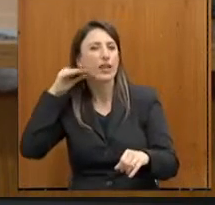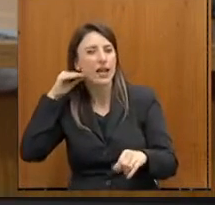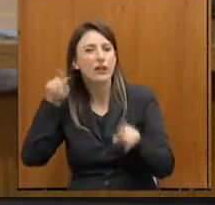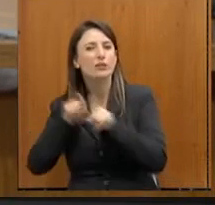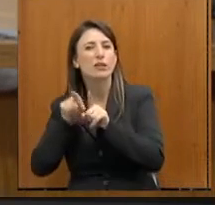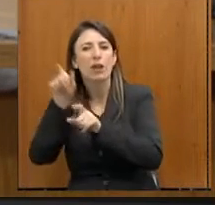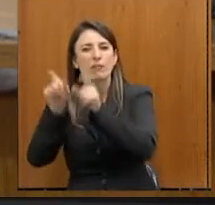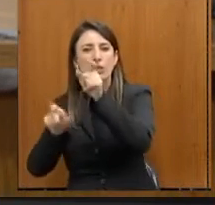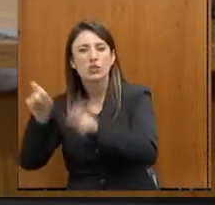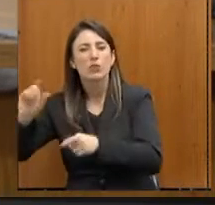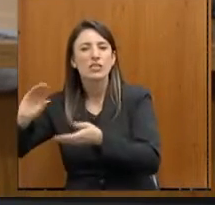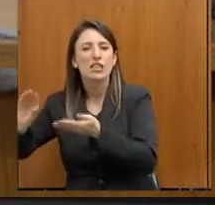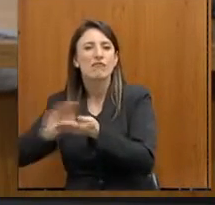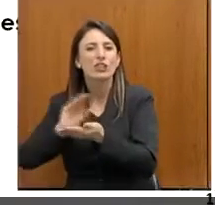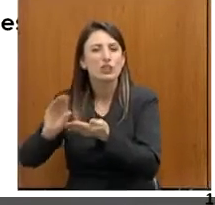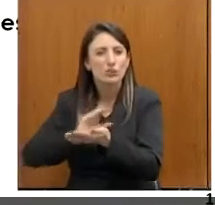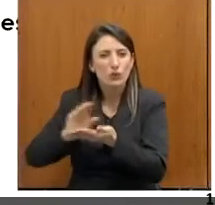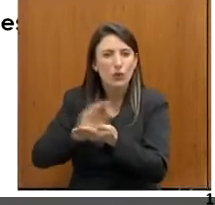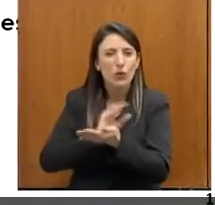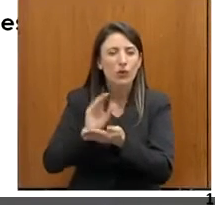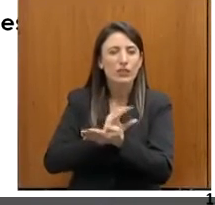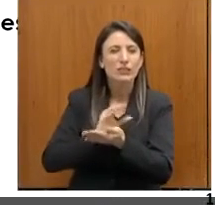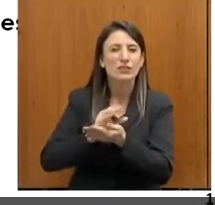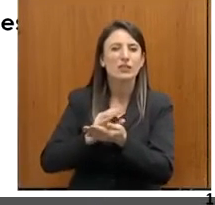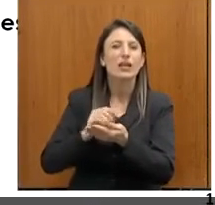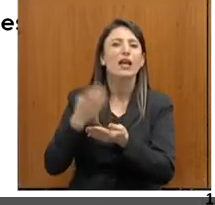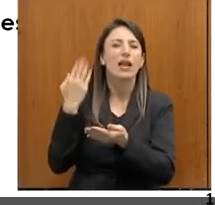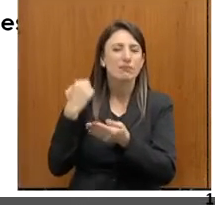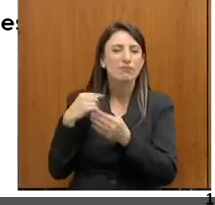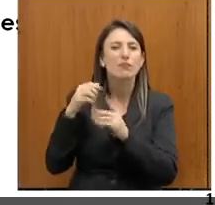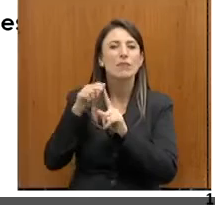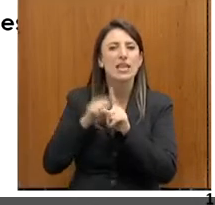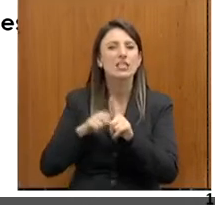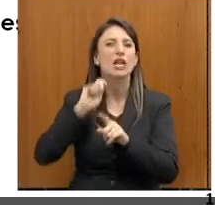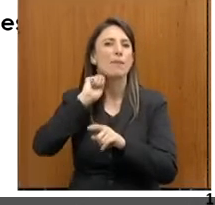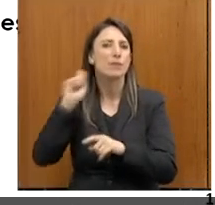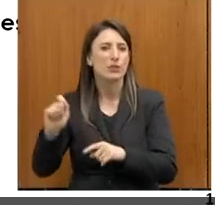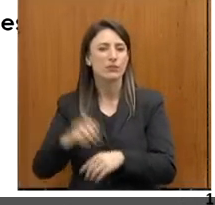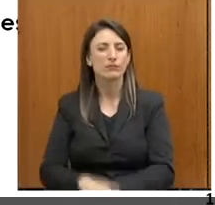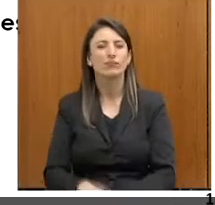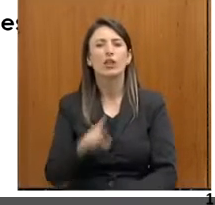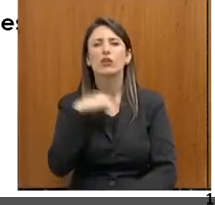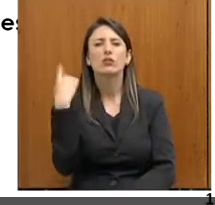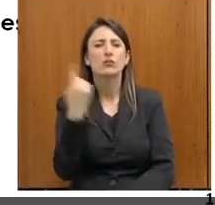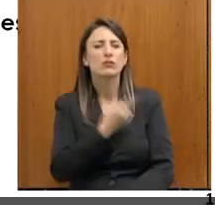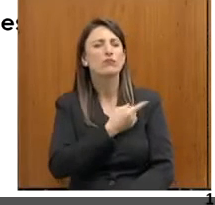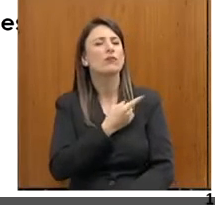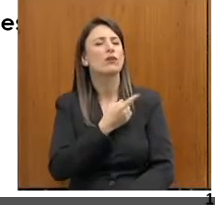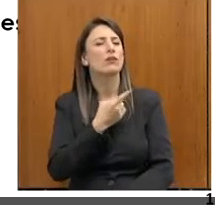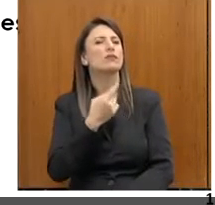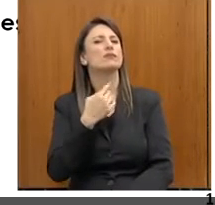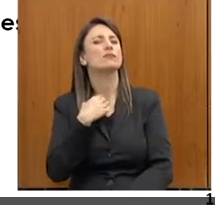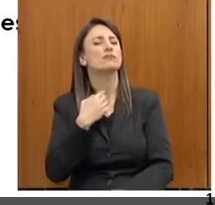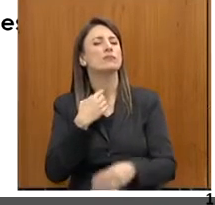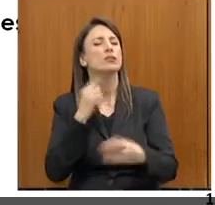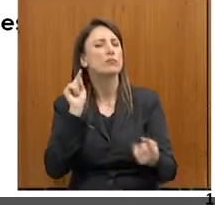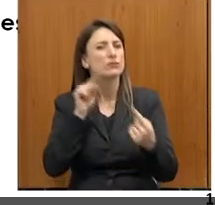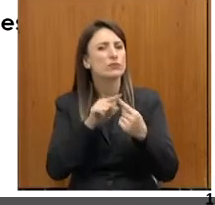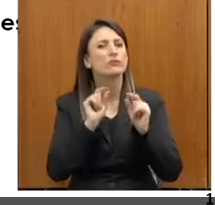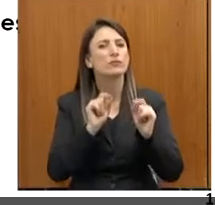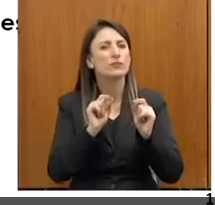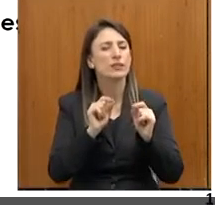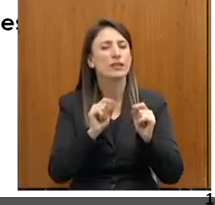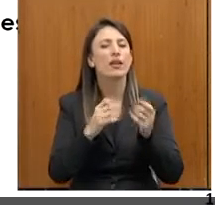investidores agora no último mês de abril qual é a nossa ambição focar em Minas